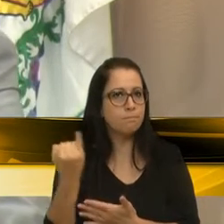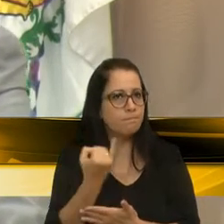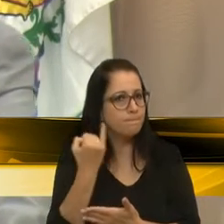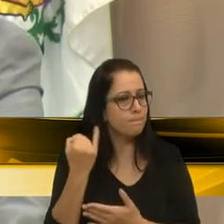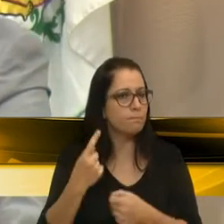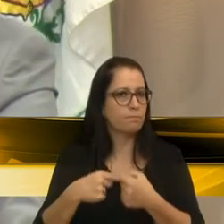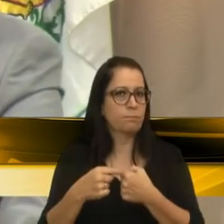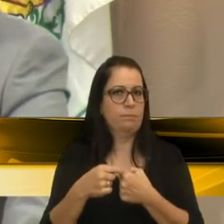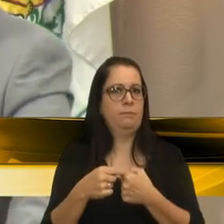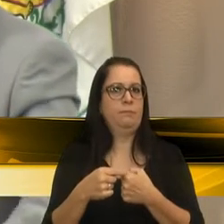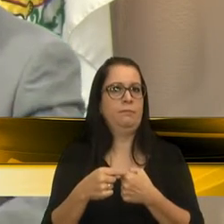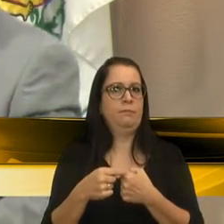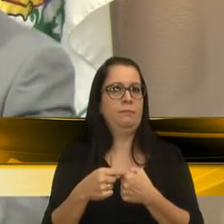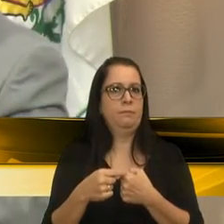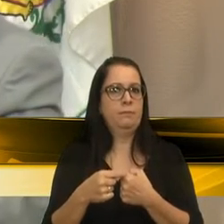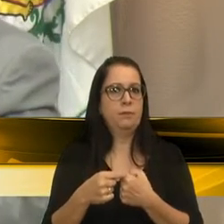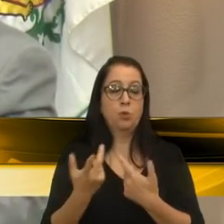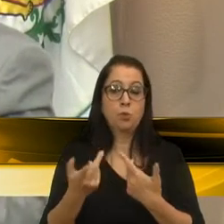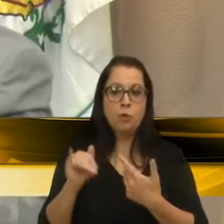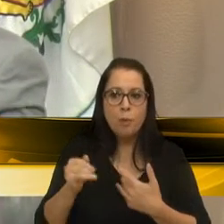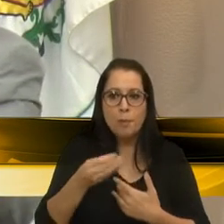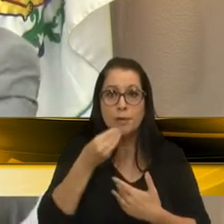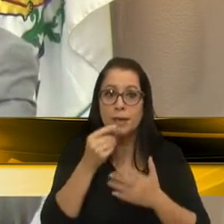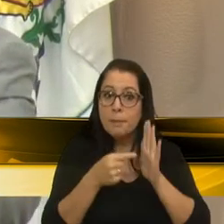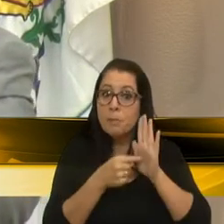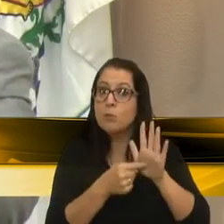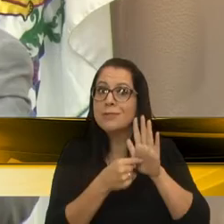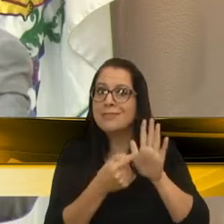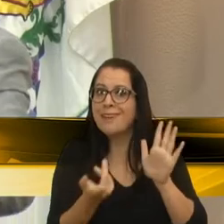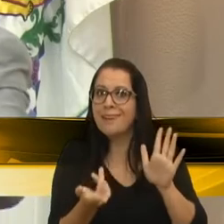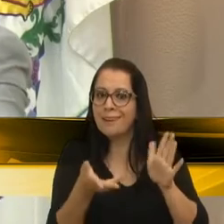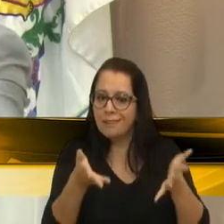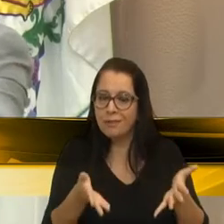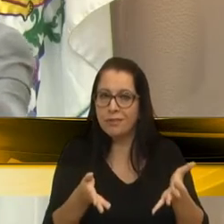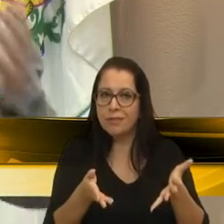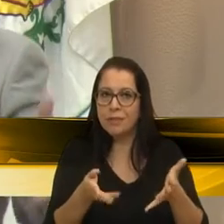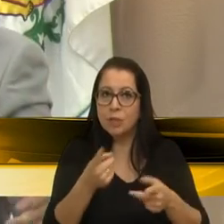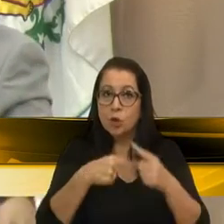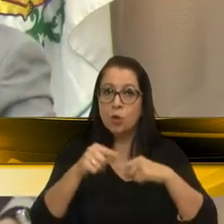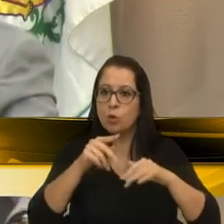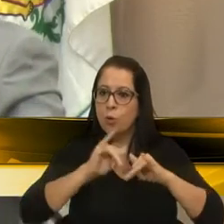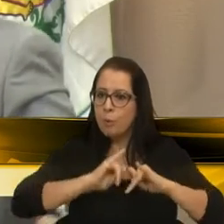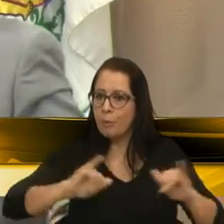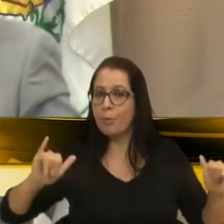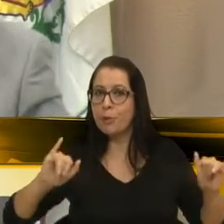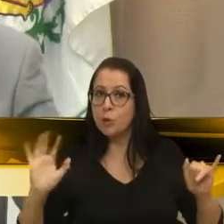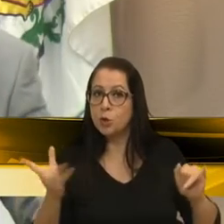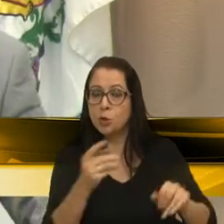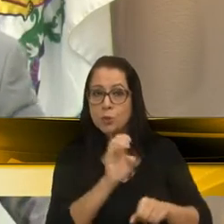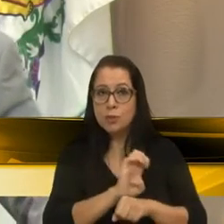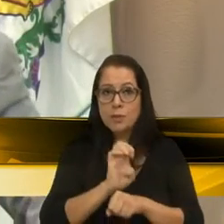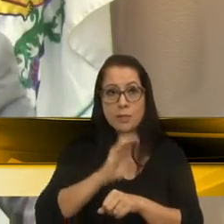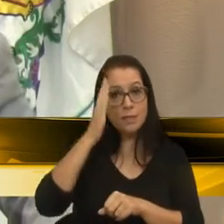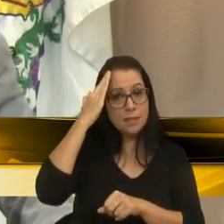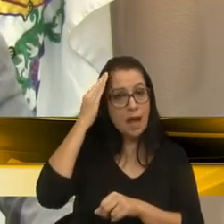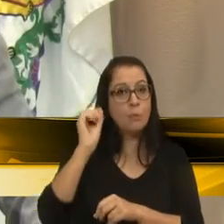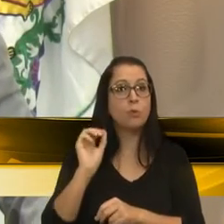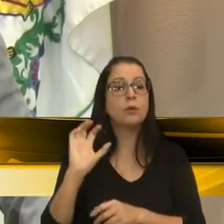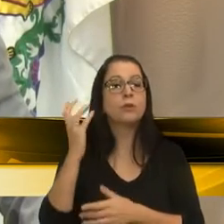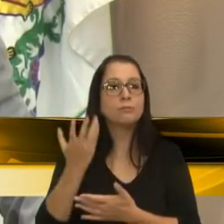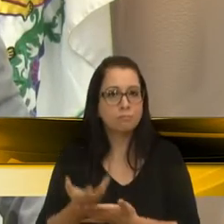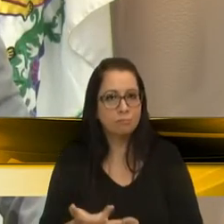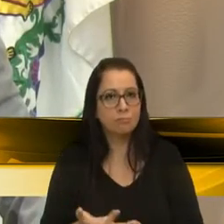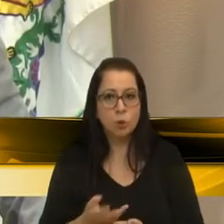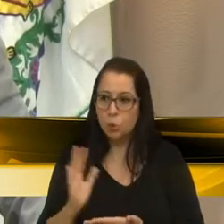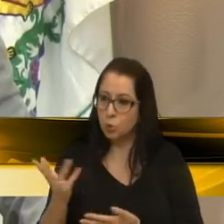município. Extremamente. Nos deu uma oportunidade para mostrar, agora que tornou público realmente, que todo o Estado sabe o que está acontecendo.